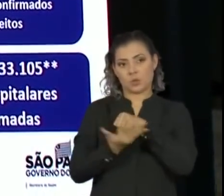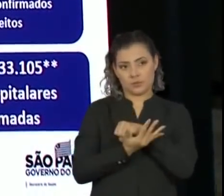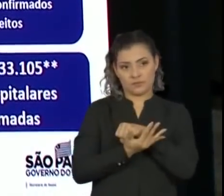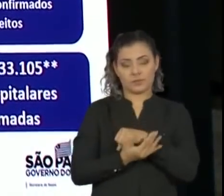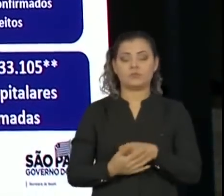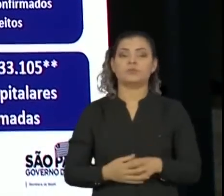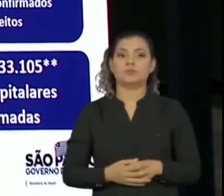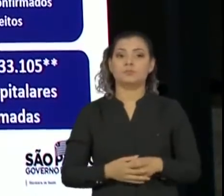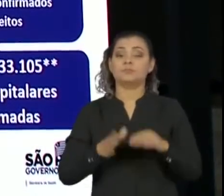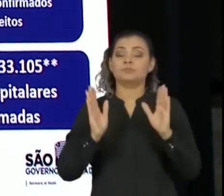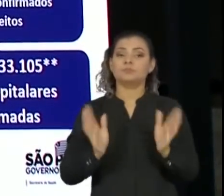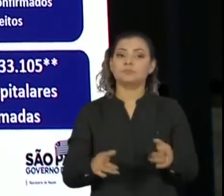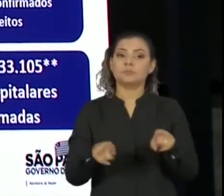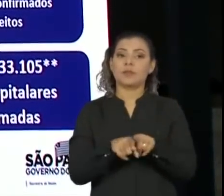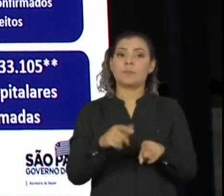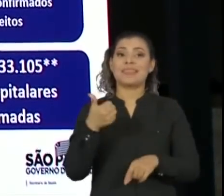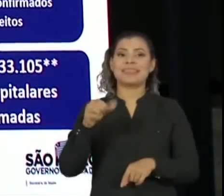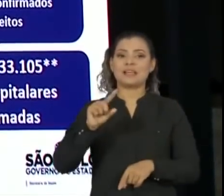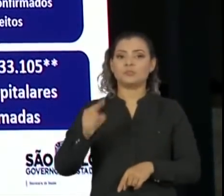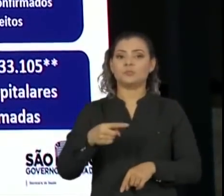181.460 casos, com